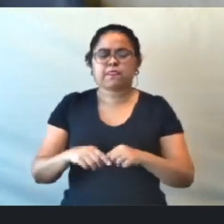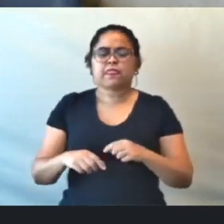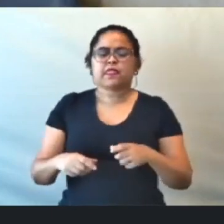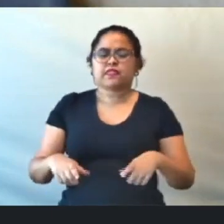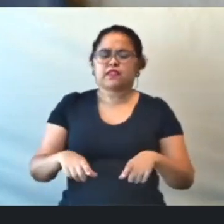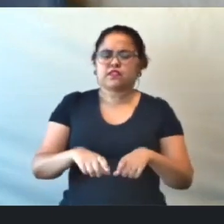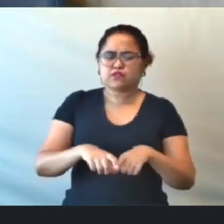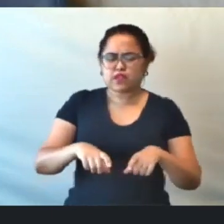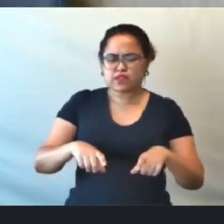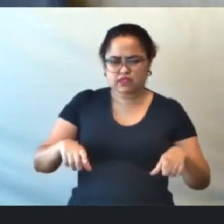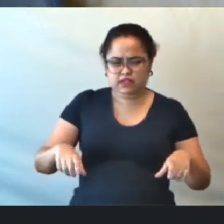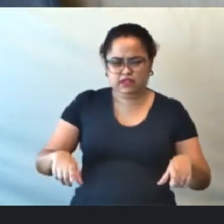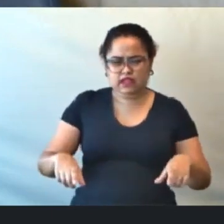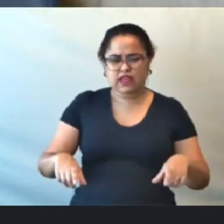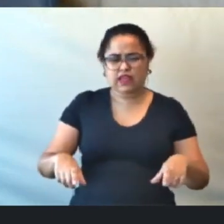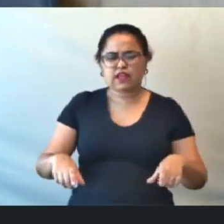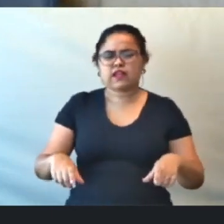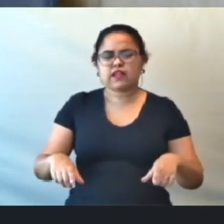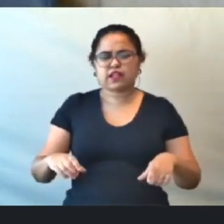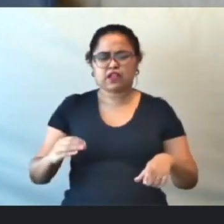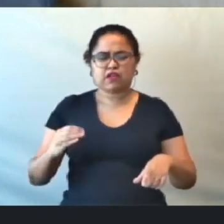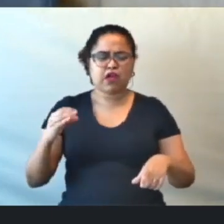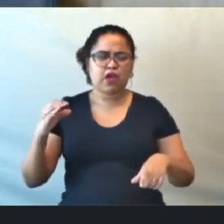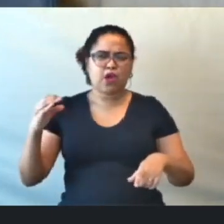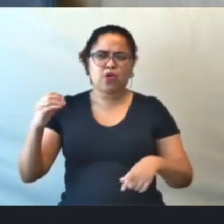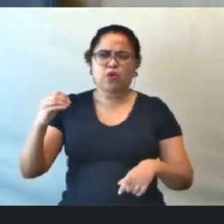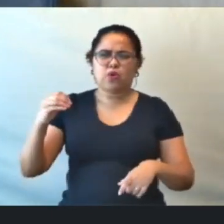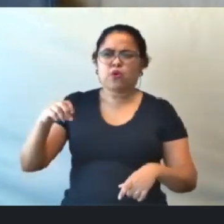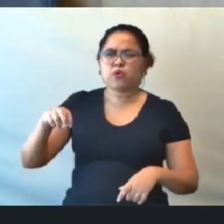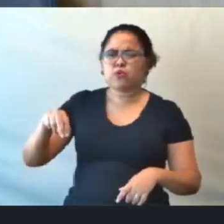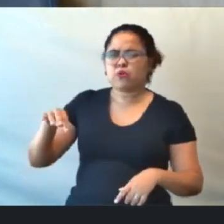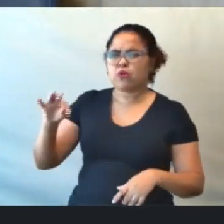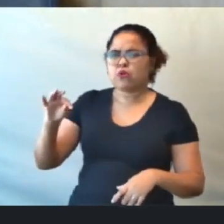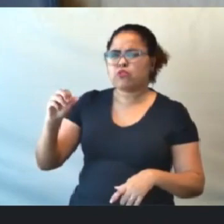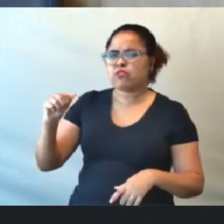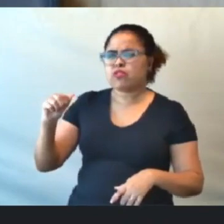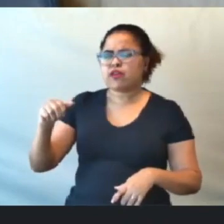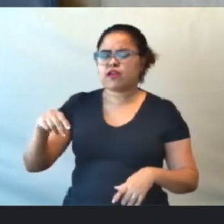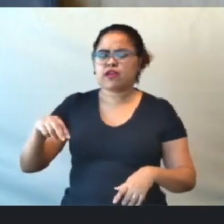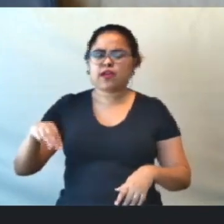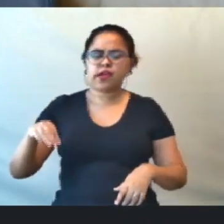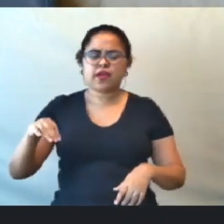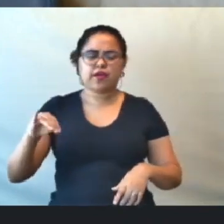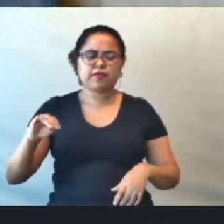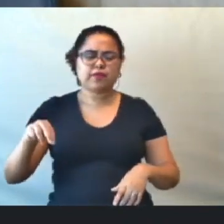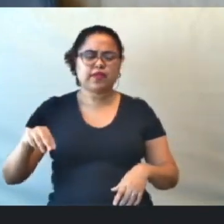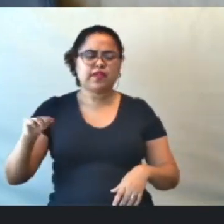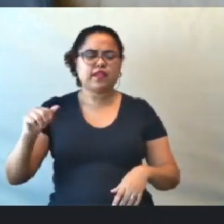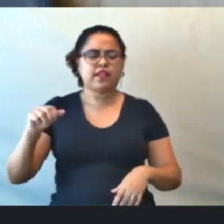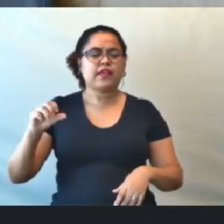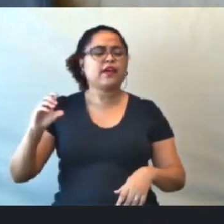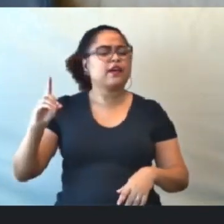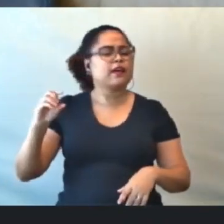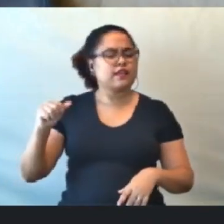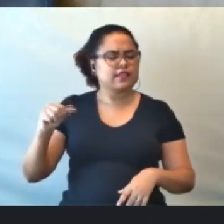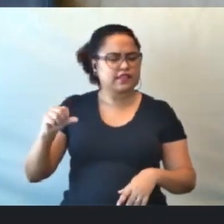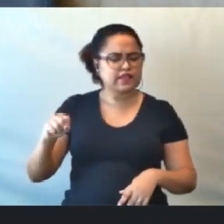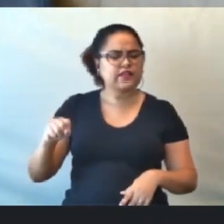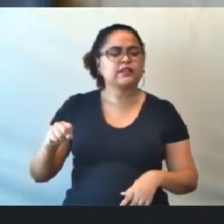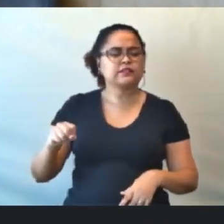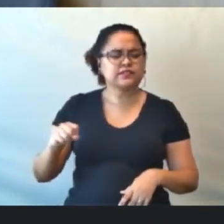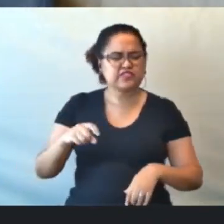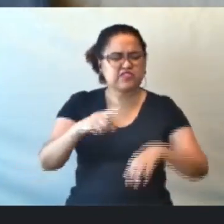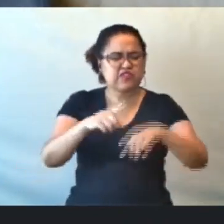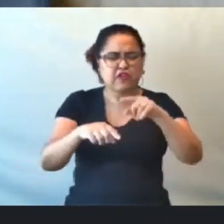por concentrações altas de matéria orgânica em função de uma poluição histórica.